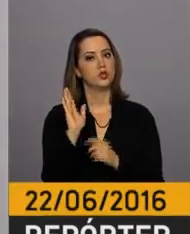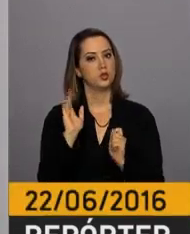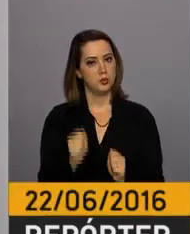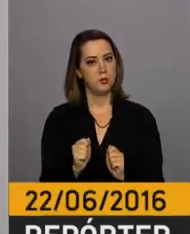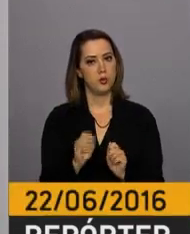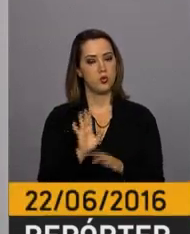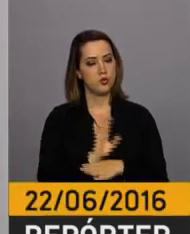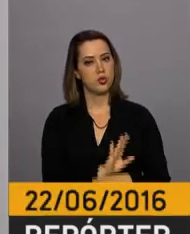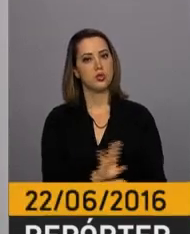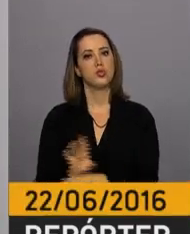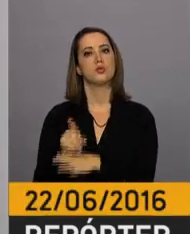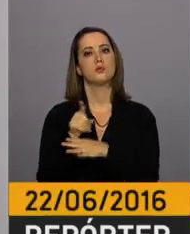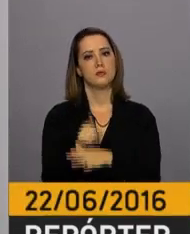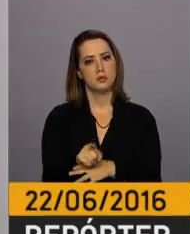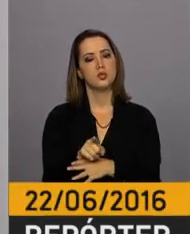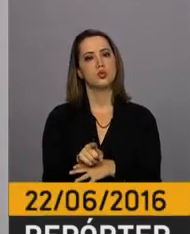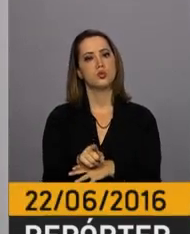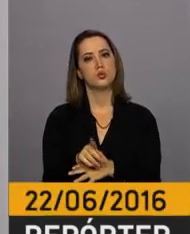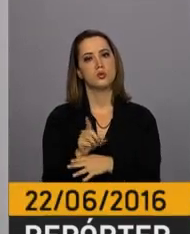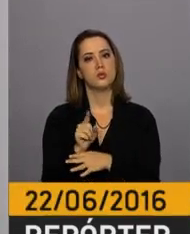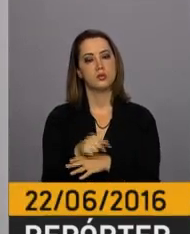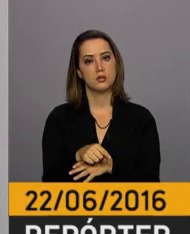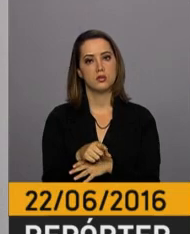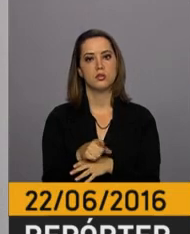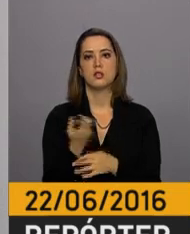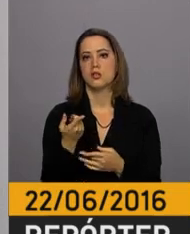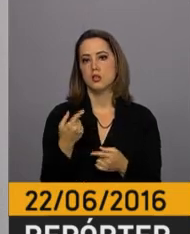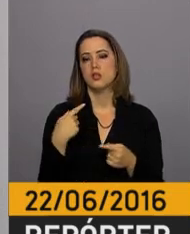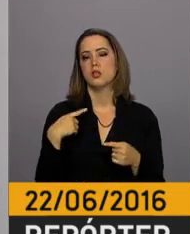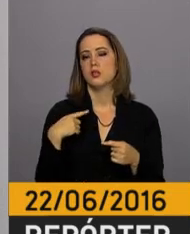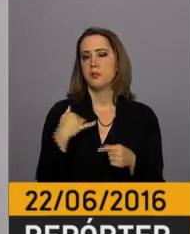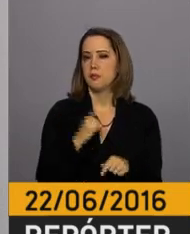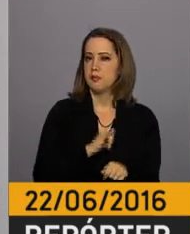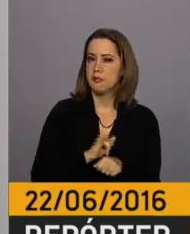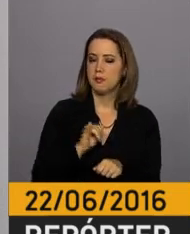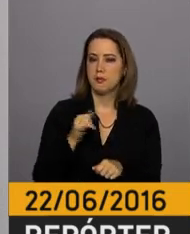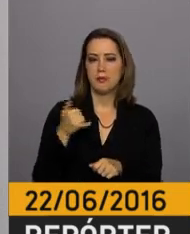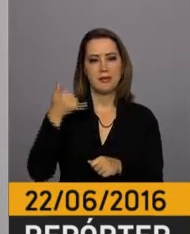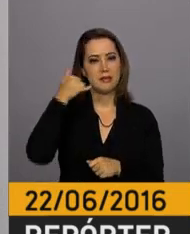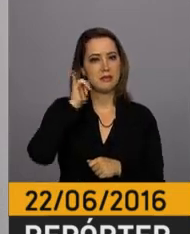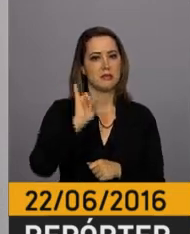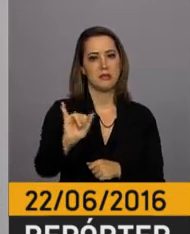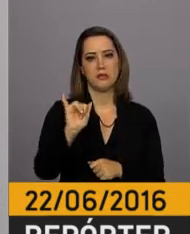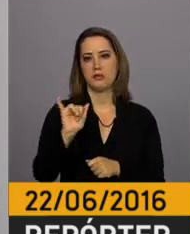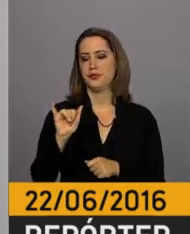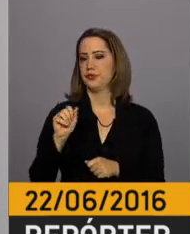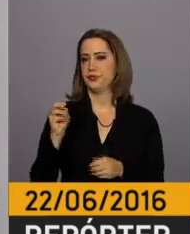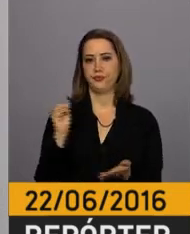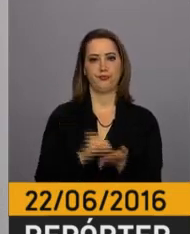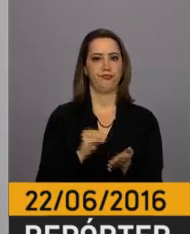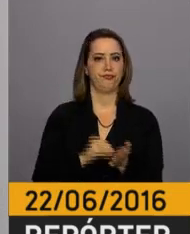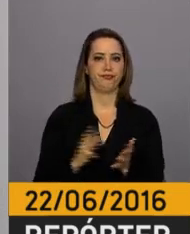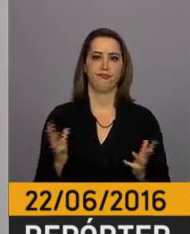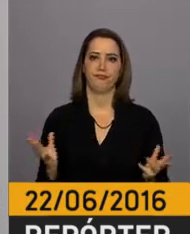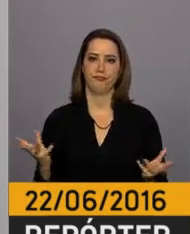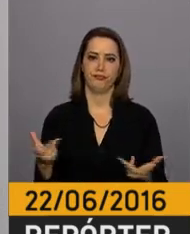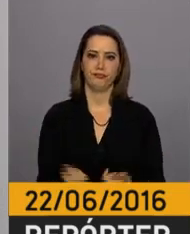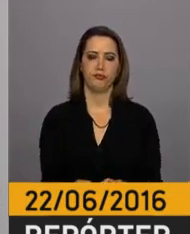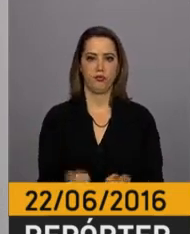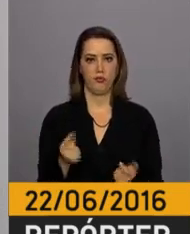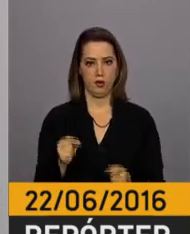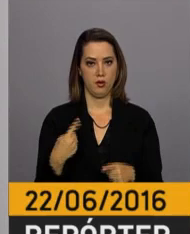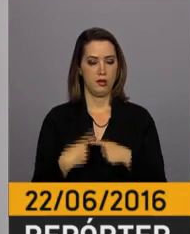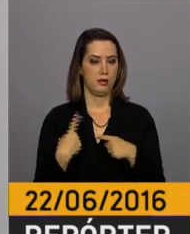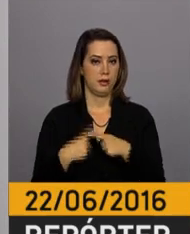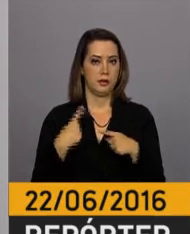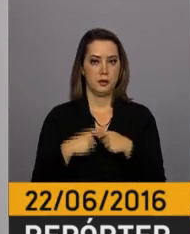antídoto para a democracia ou contra a democracia sem eficiência e a eficiência sem democracia porque